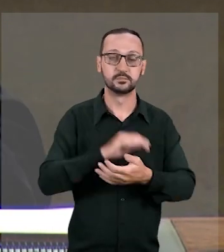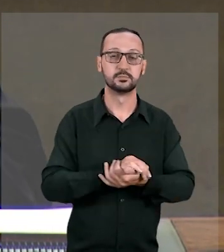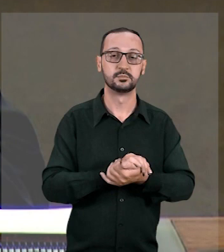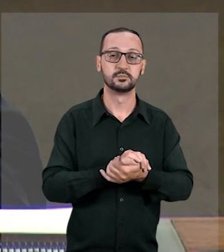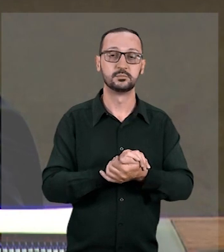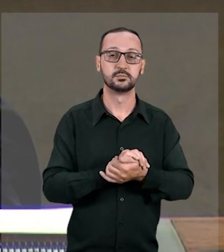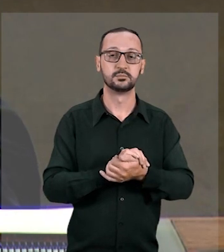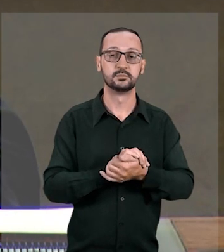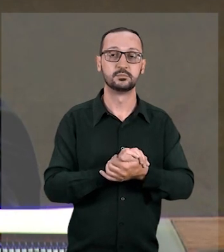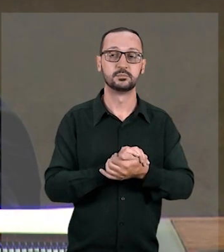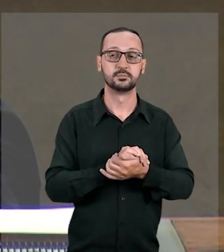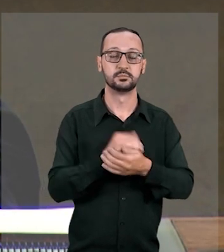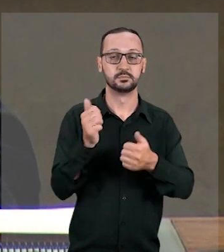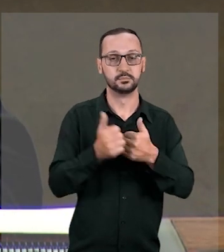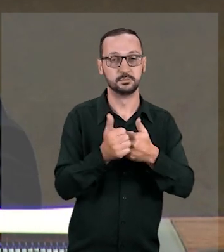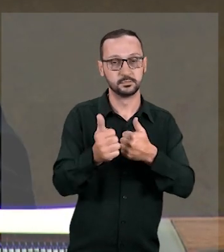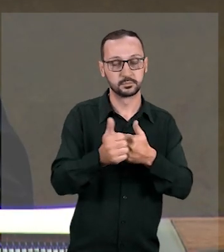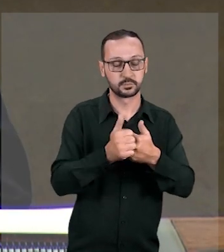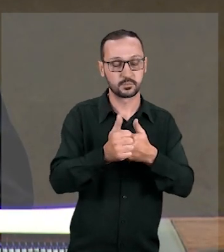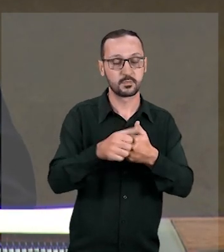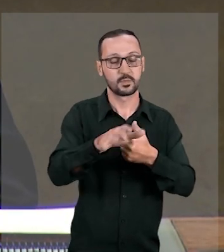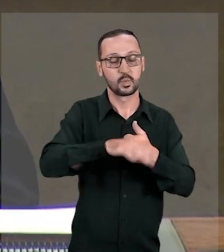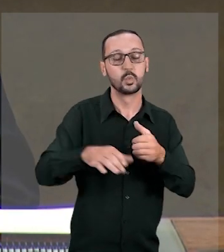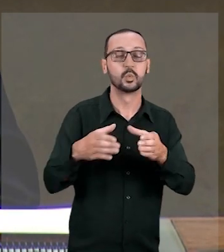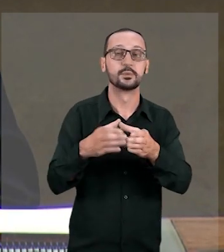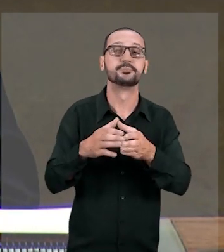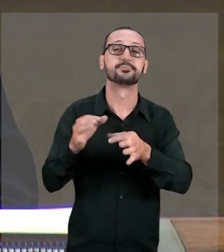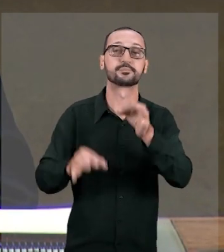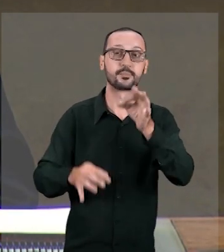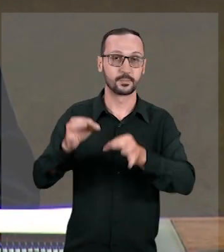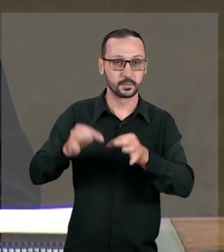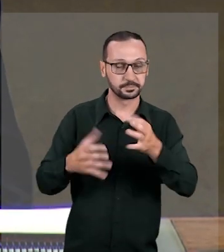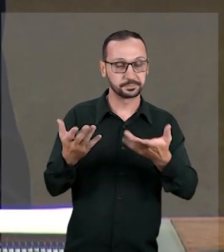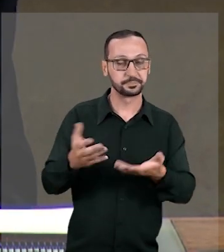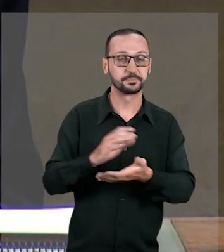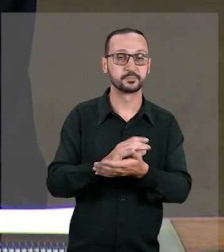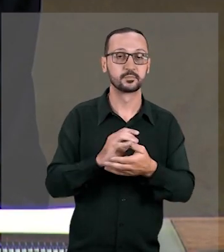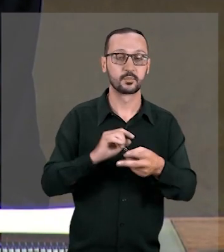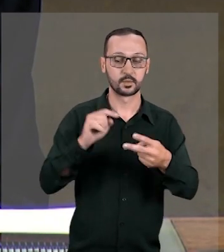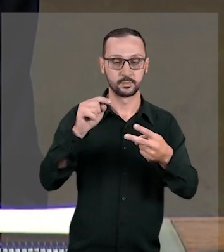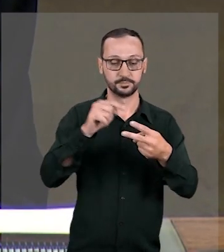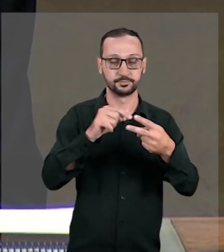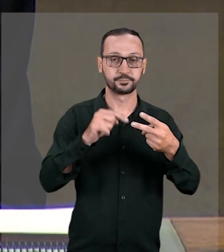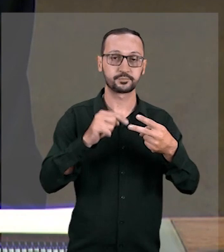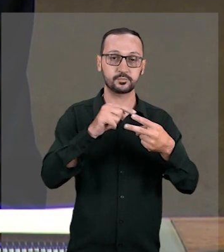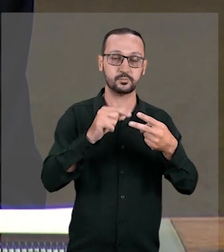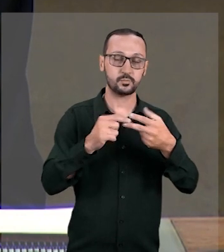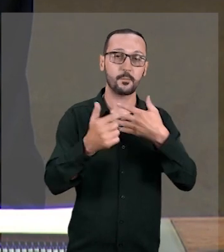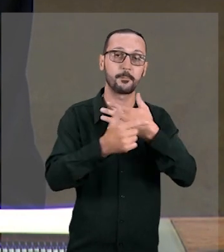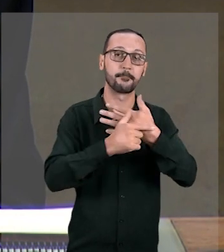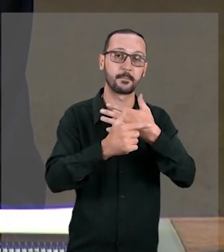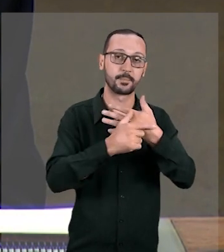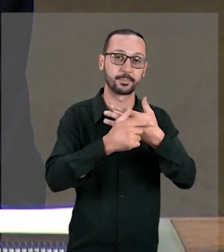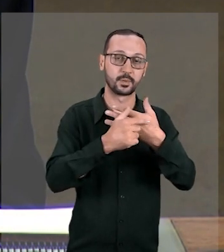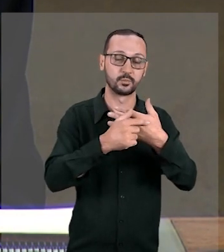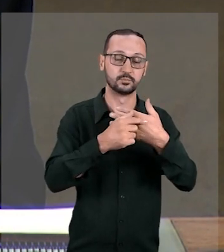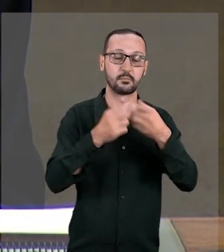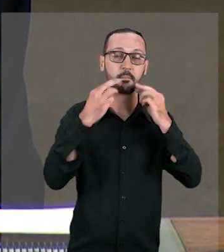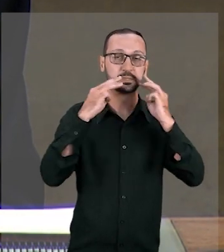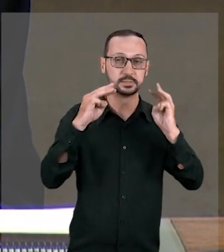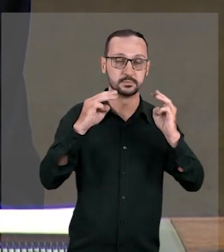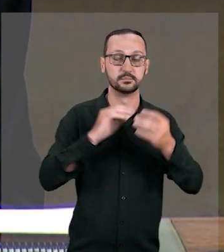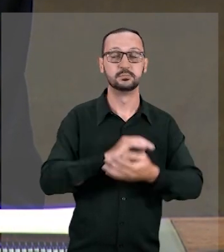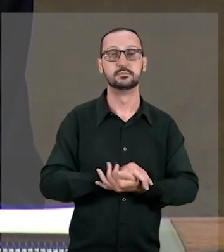Tribunais constitucionais e Supremas Cortes, eles desempenham 2 grandes missões numa